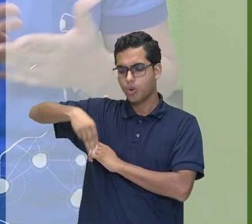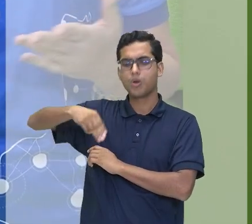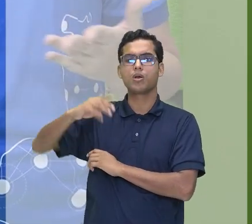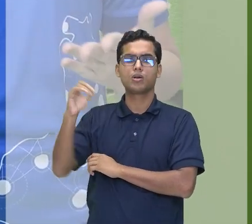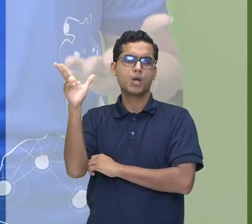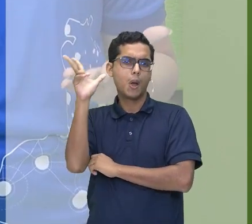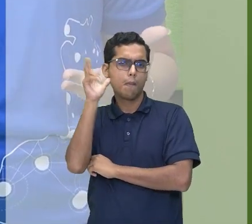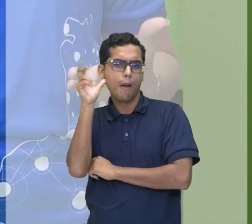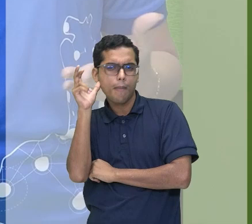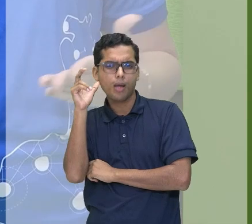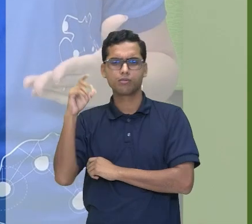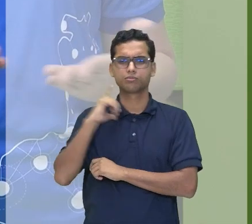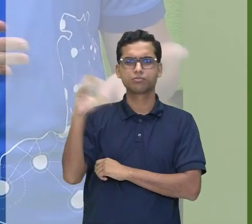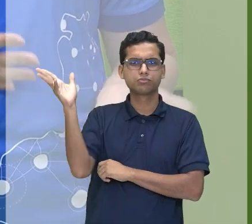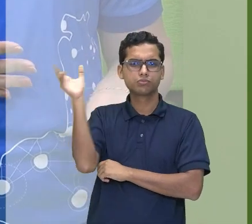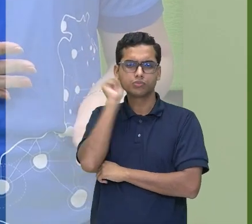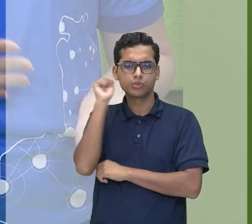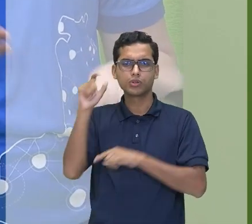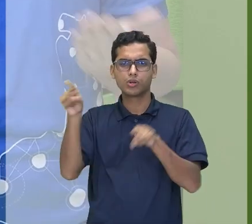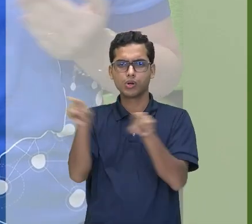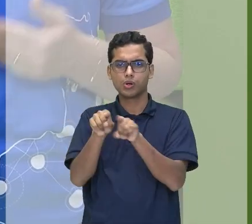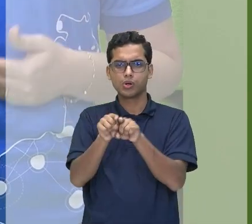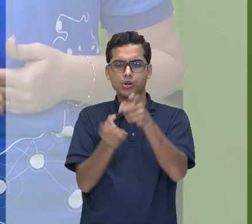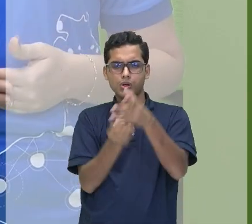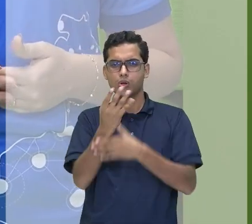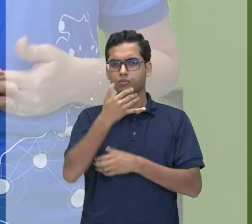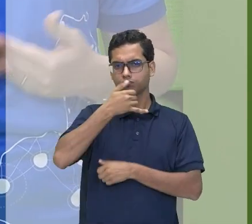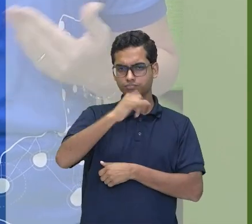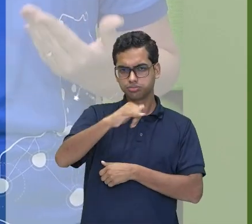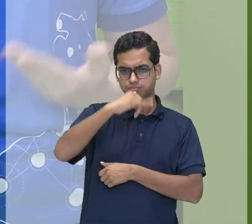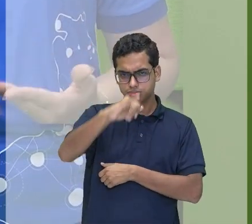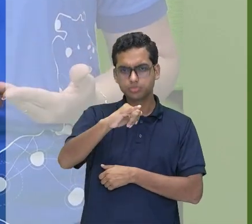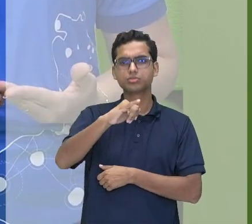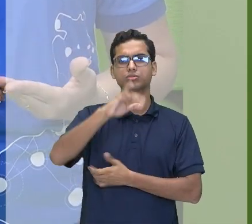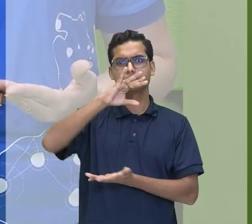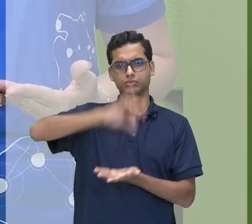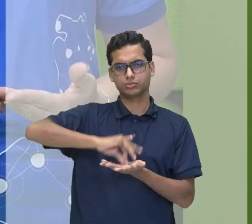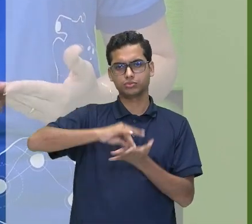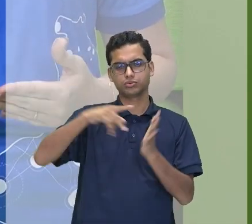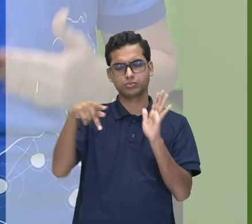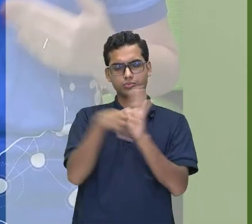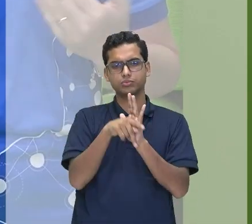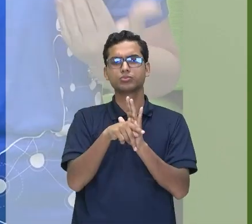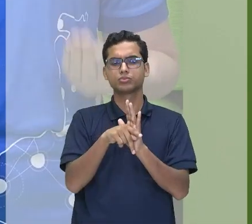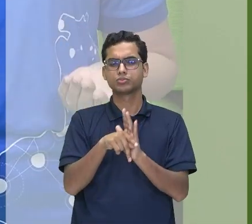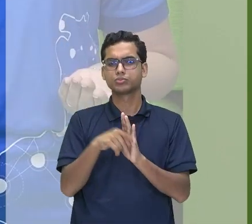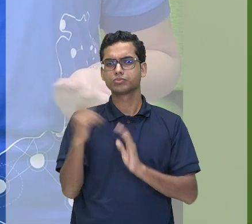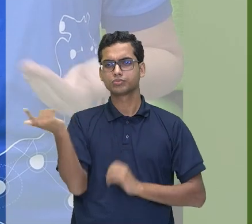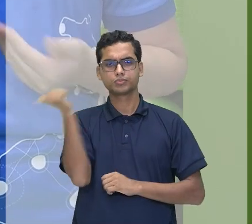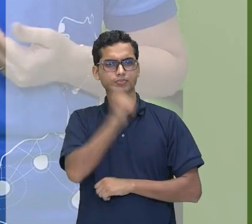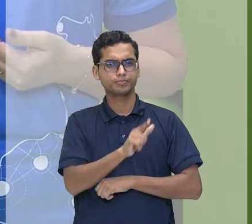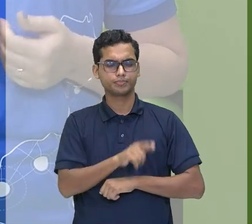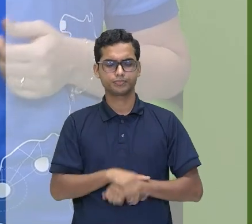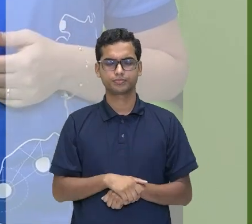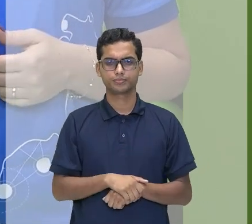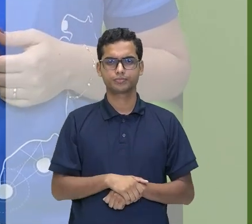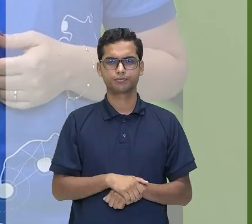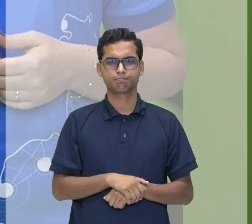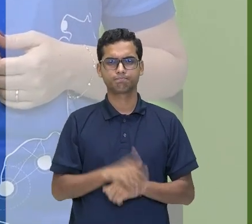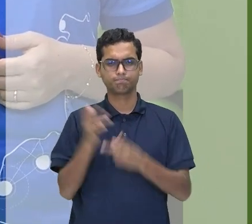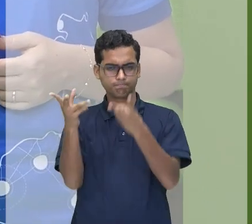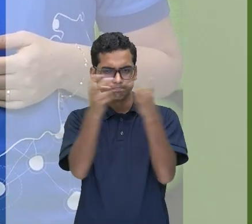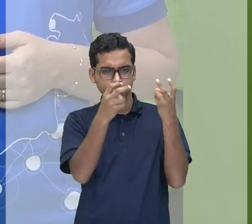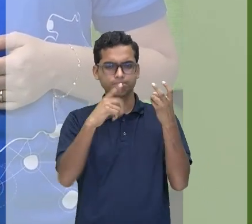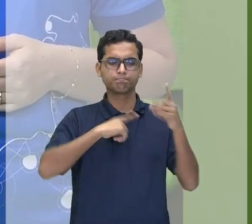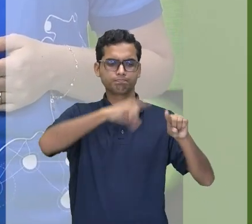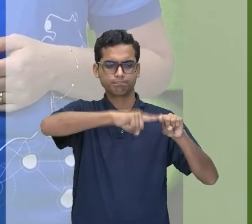estão aí transformando algum tipo de energia em energia sonora, certo? Então, a gente consegue aí perceber através